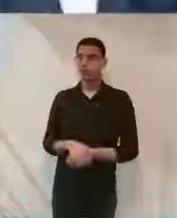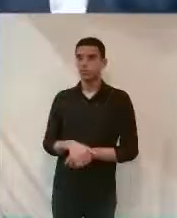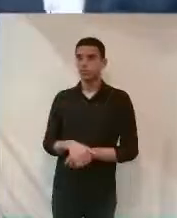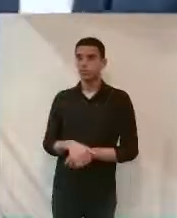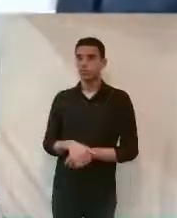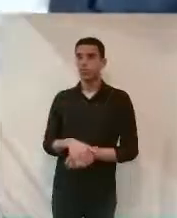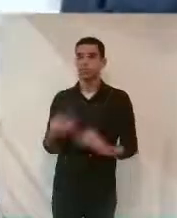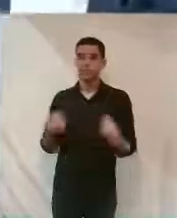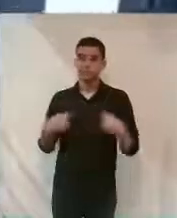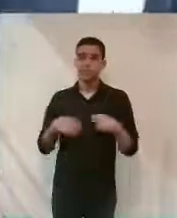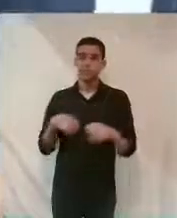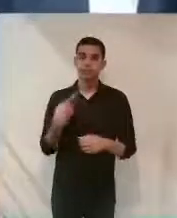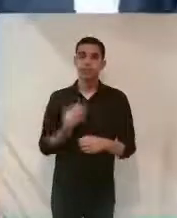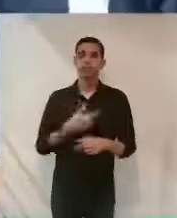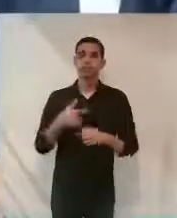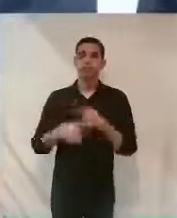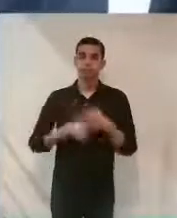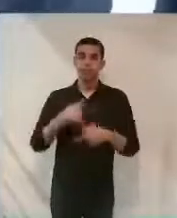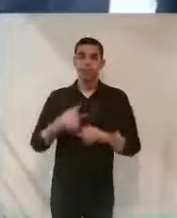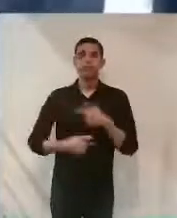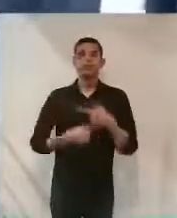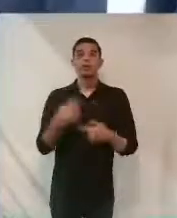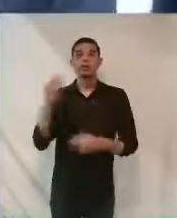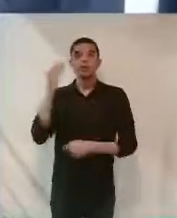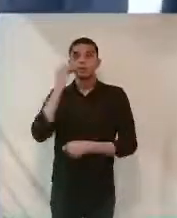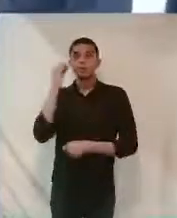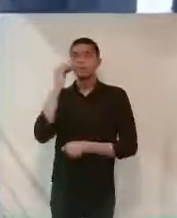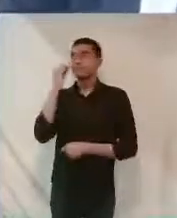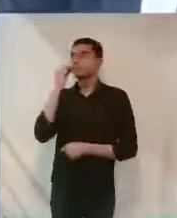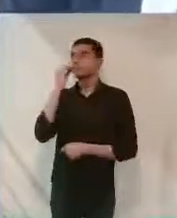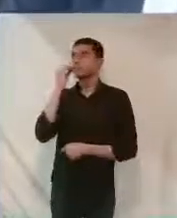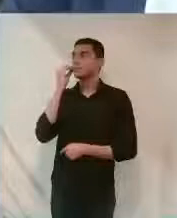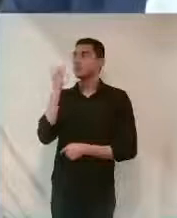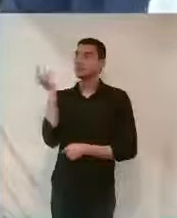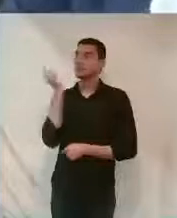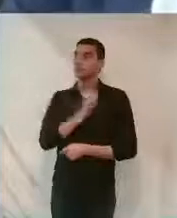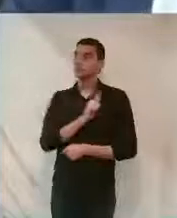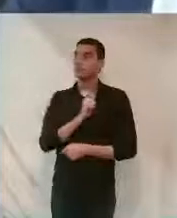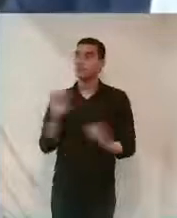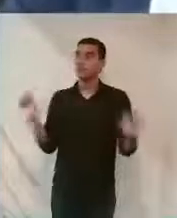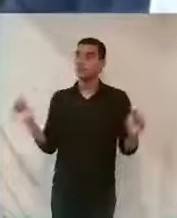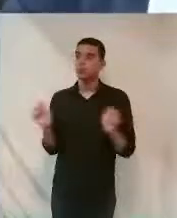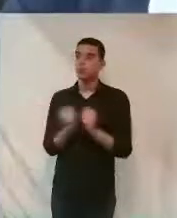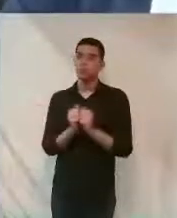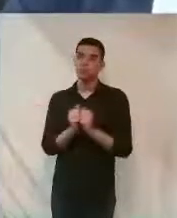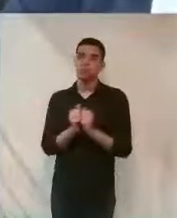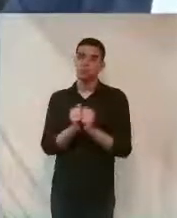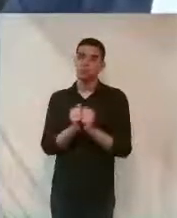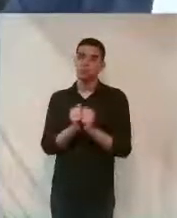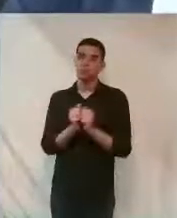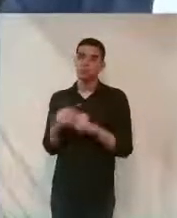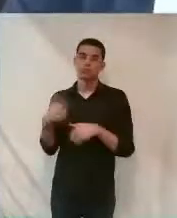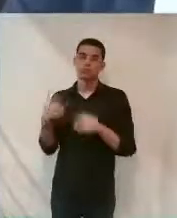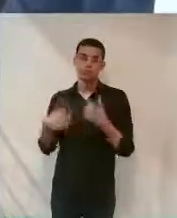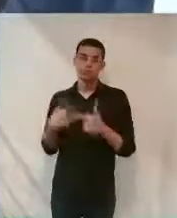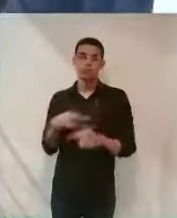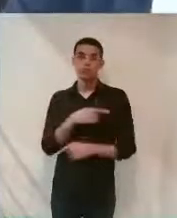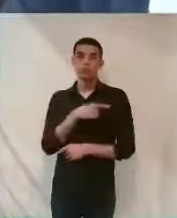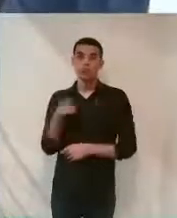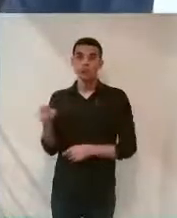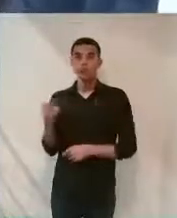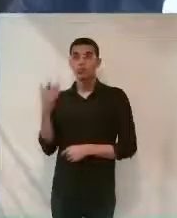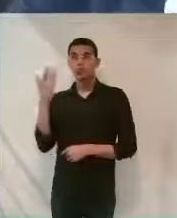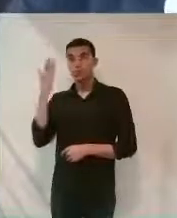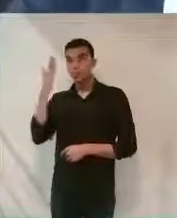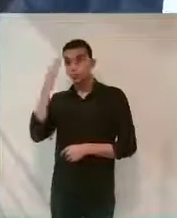gente vai ter que trabalhar de forma a conseguir trabalhar em conjunto, porque vocês não sabem fazer